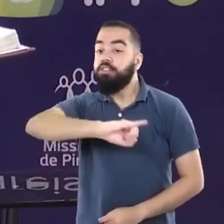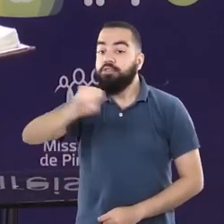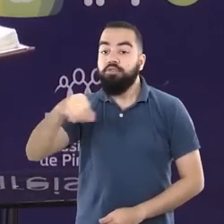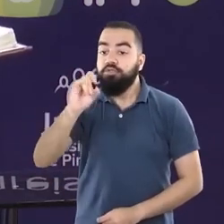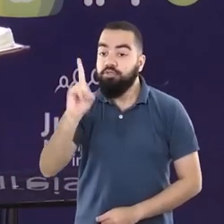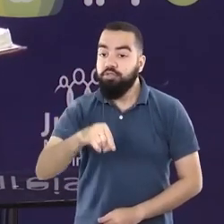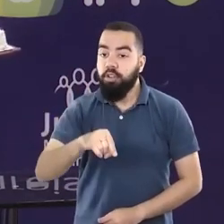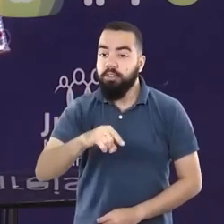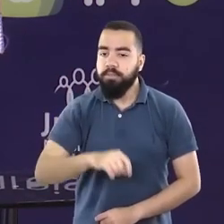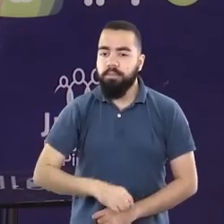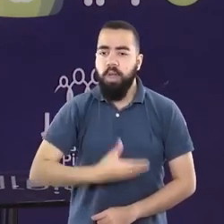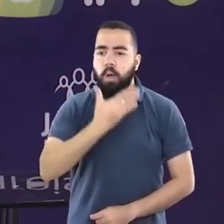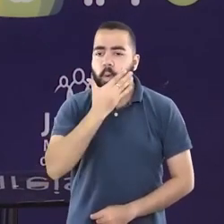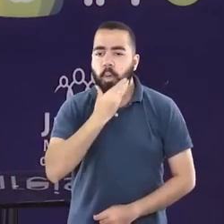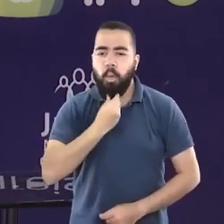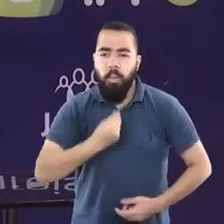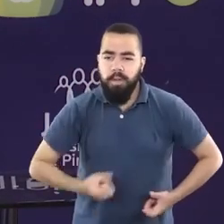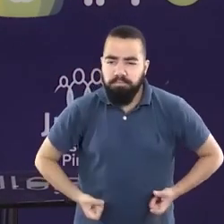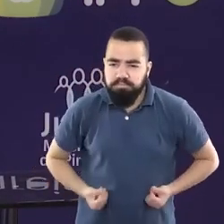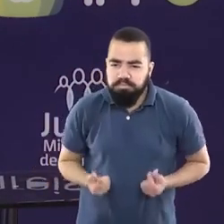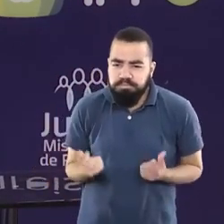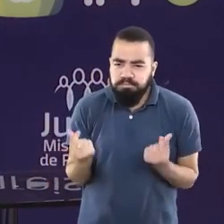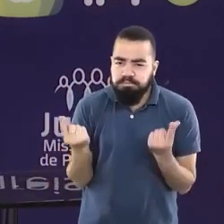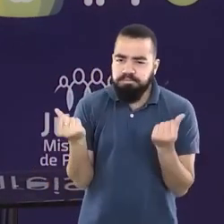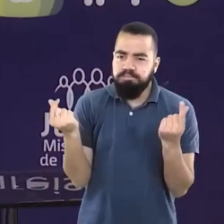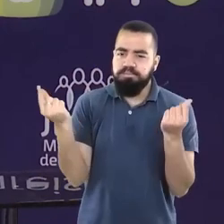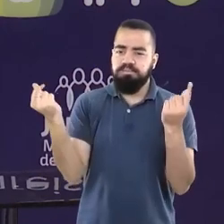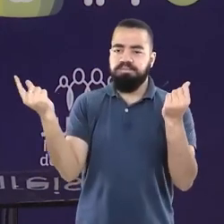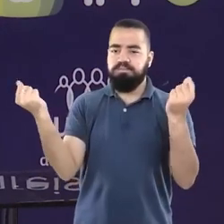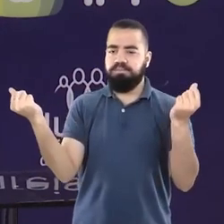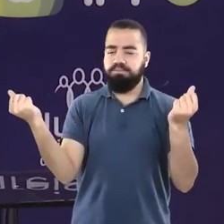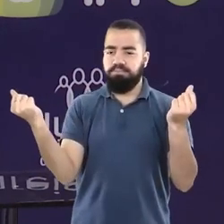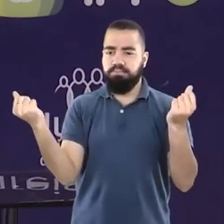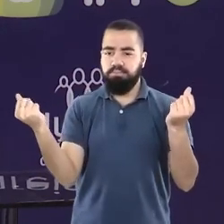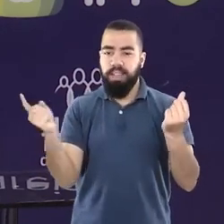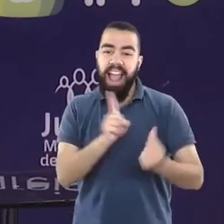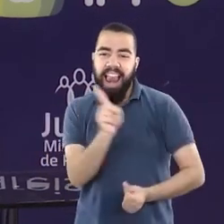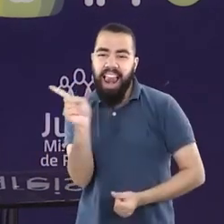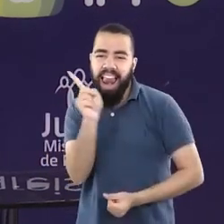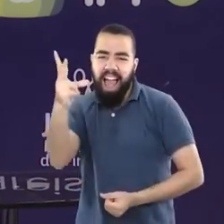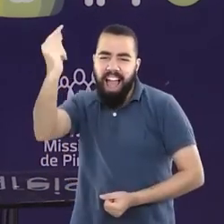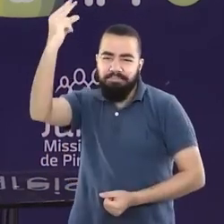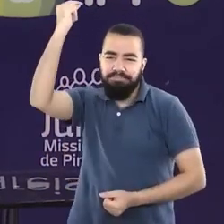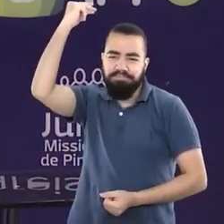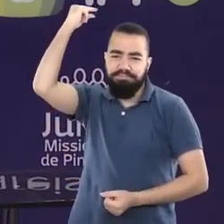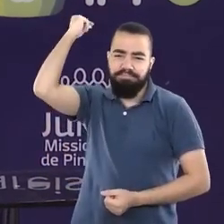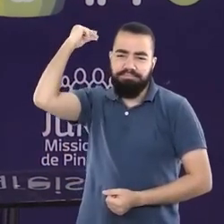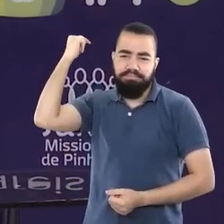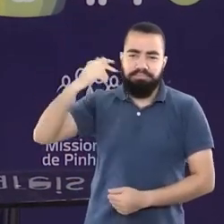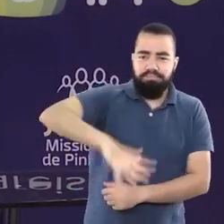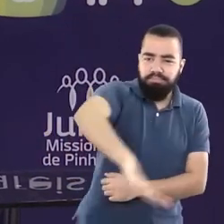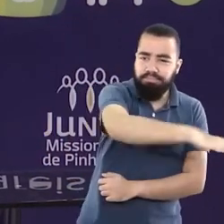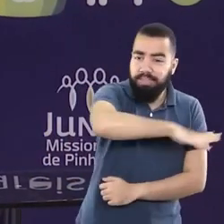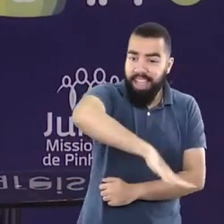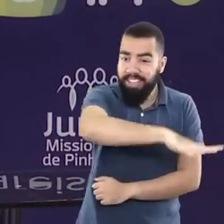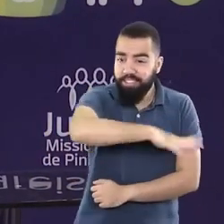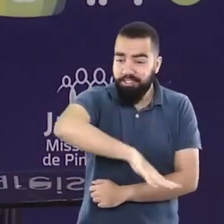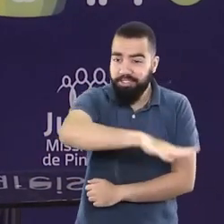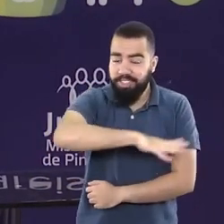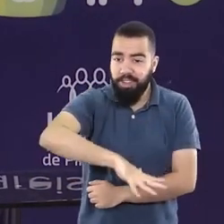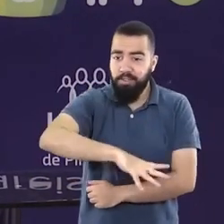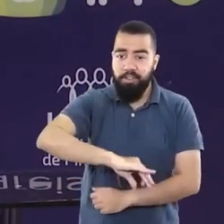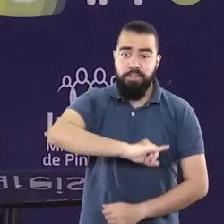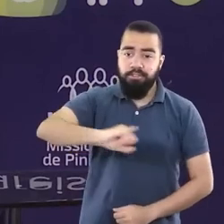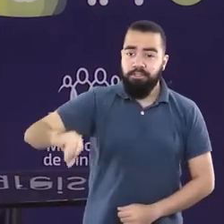rico da sua geração no Oriente. A Bíblia diz que Jó foi um homem crente. Ele era um